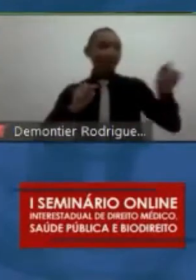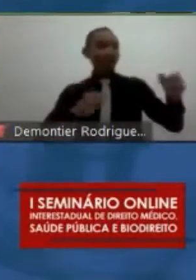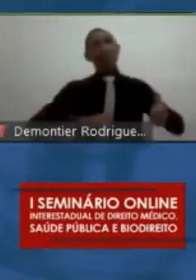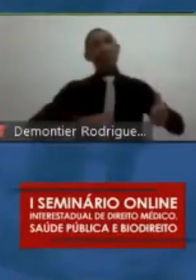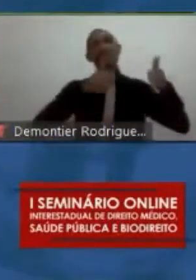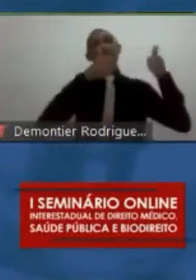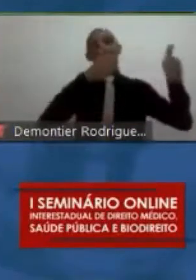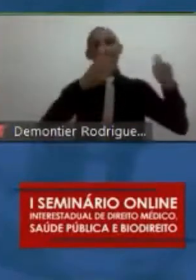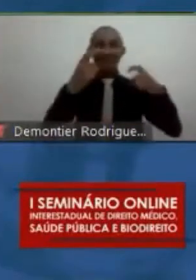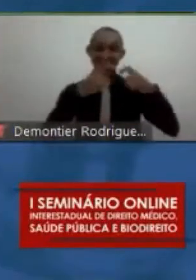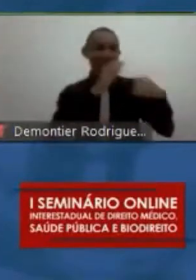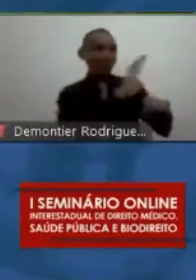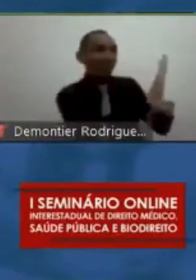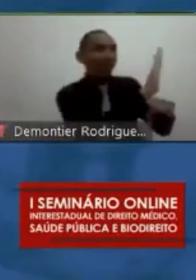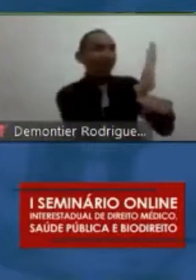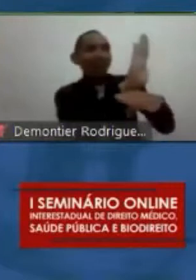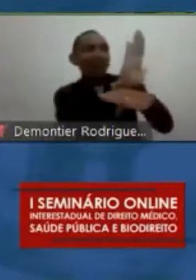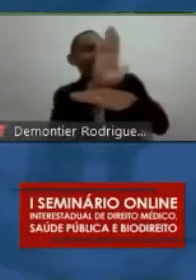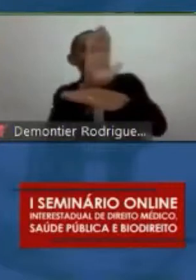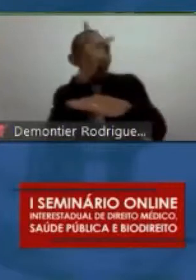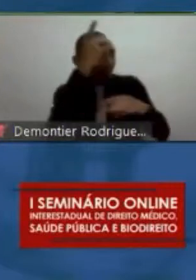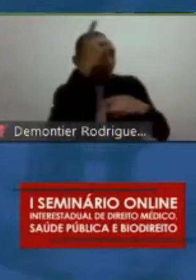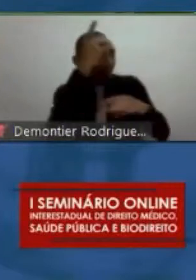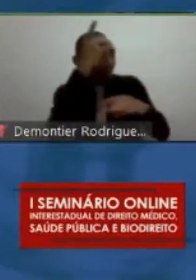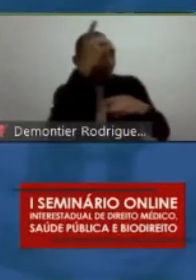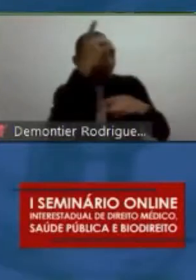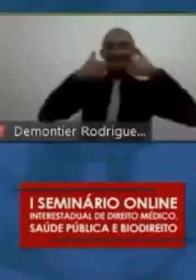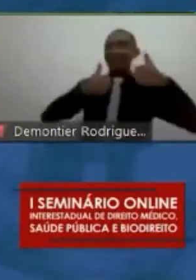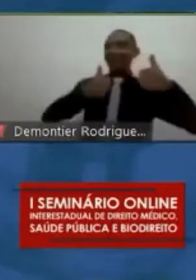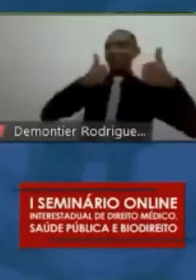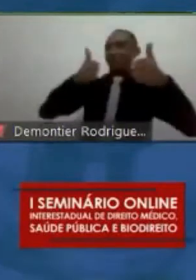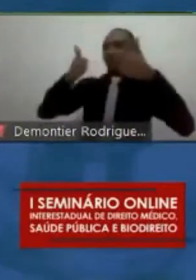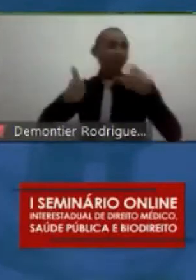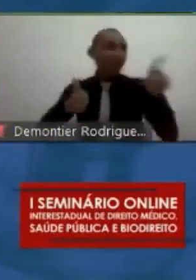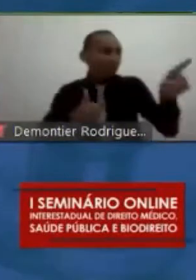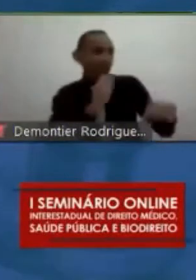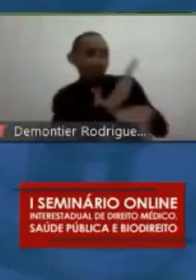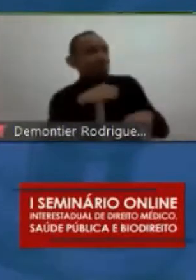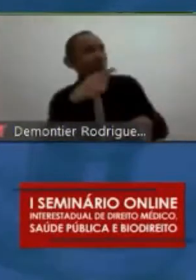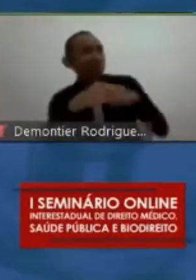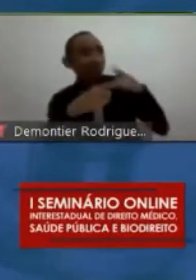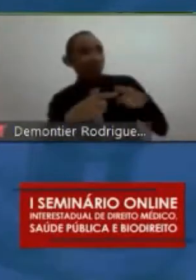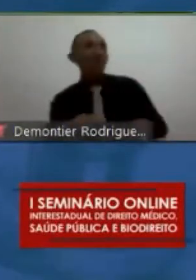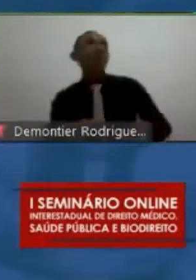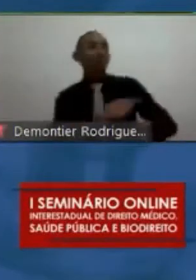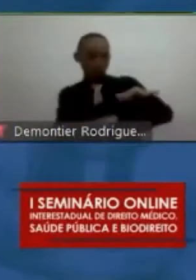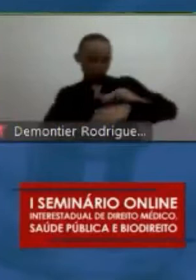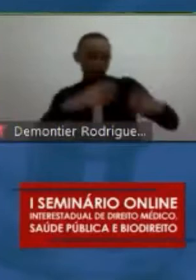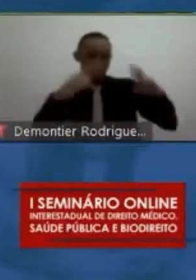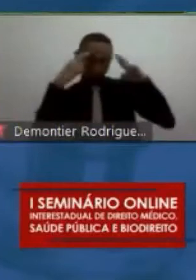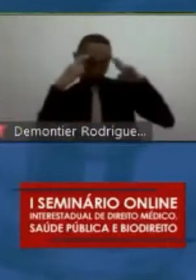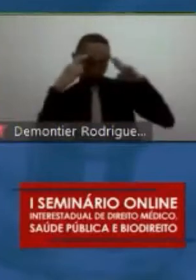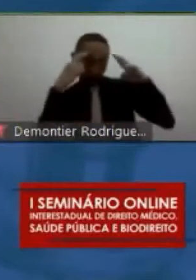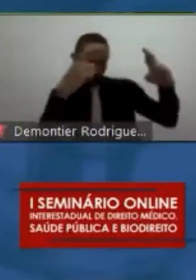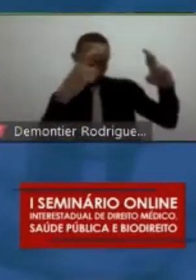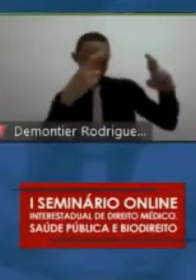isso, muitos salvaremos. Mas aqueles que não conseguimos salvar, tratar com toda a dignidade, porque é isso que eles merecem,